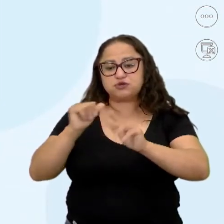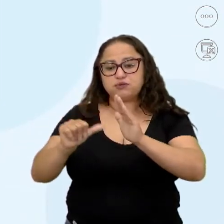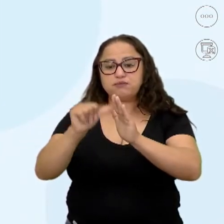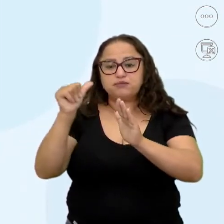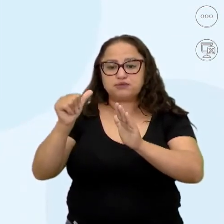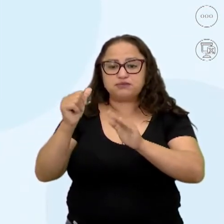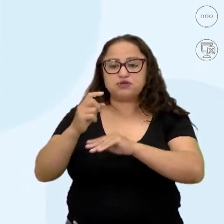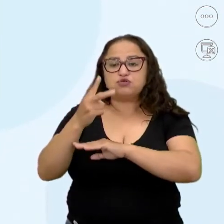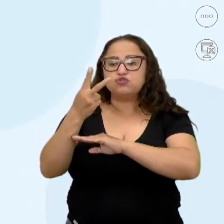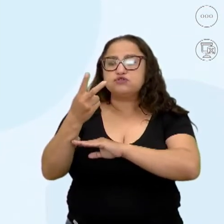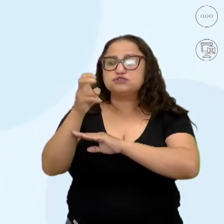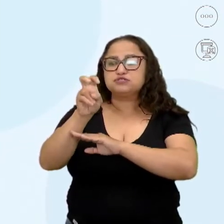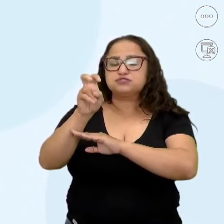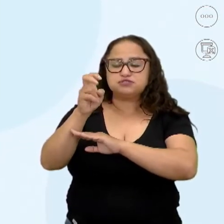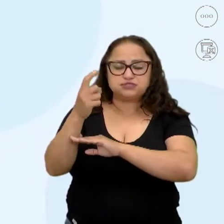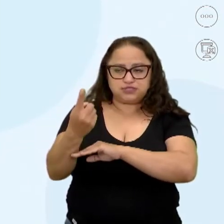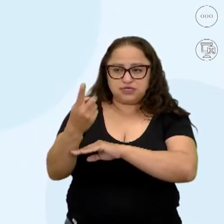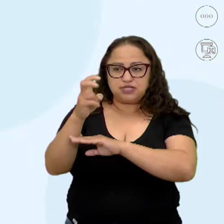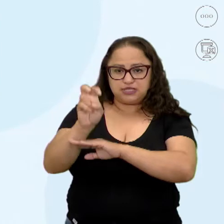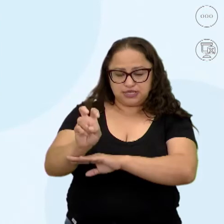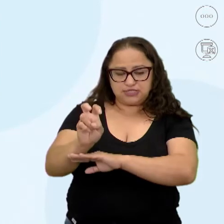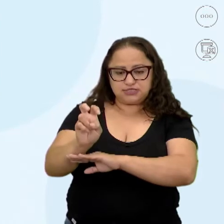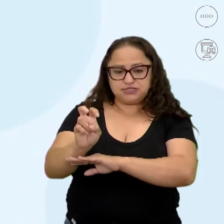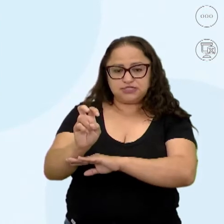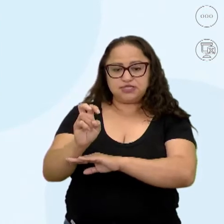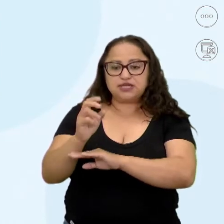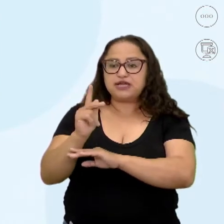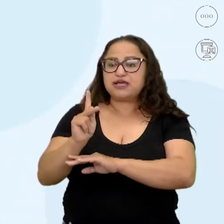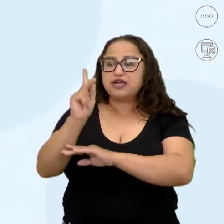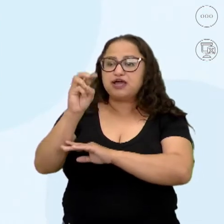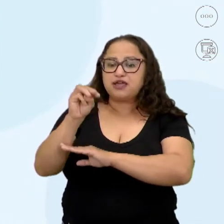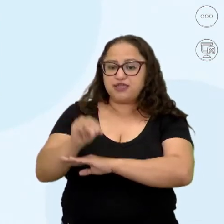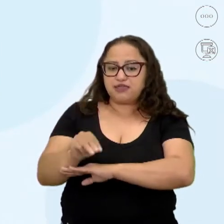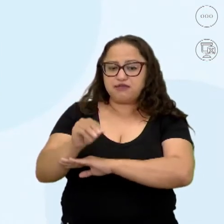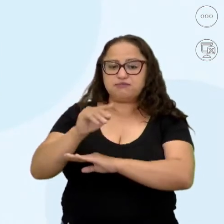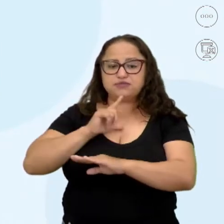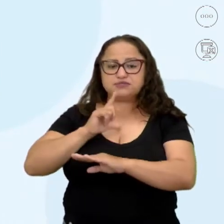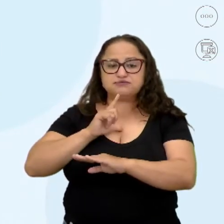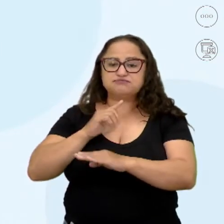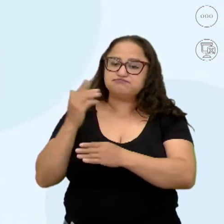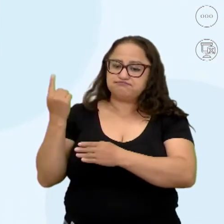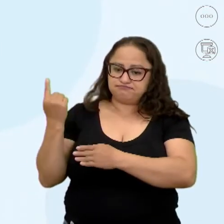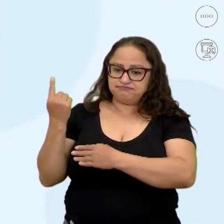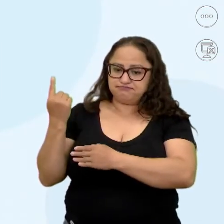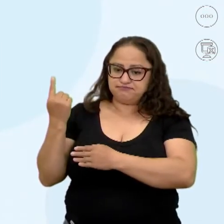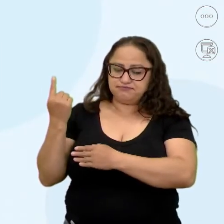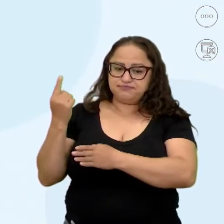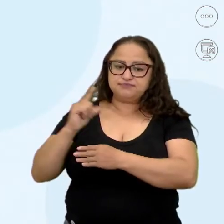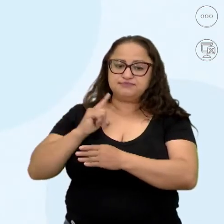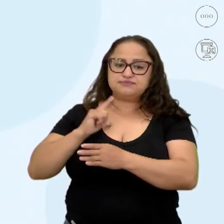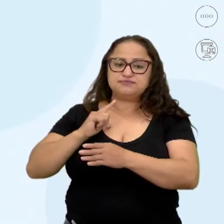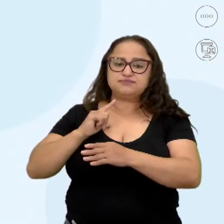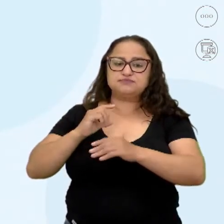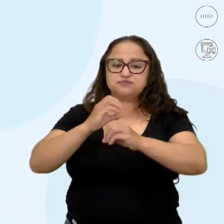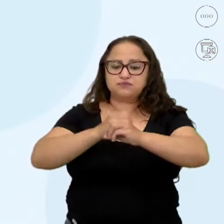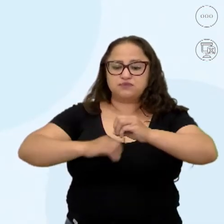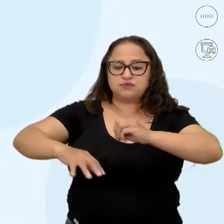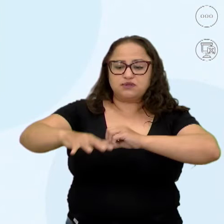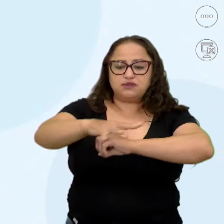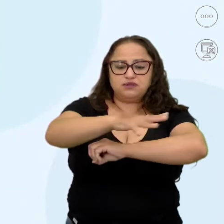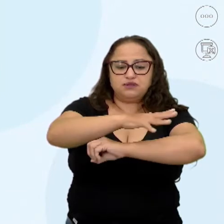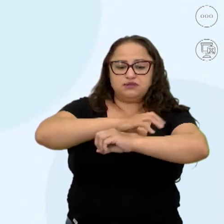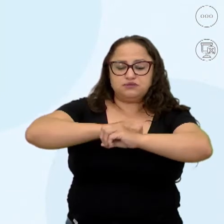estava a 215 quilômetros, tá? Aí tem o Estação Espacial Internacional, né? A Estação Espacial Internacional